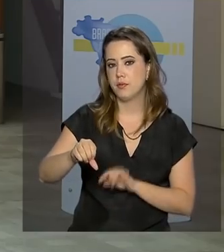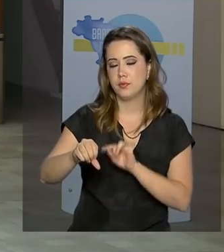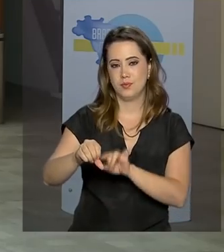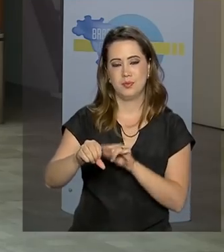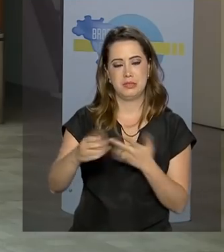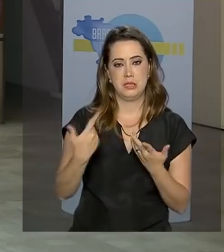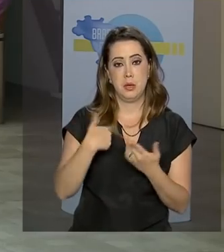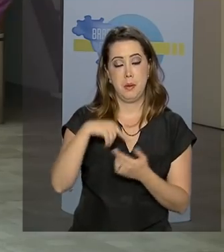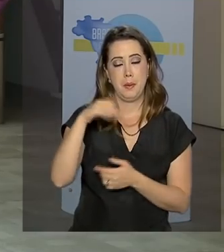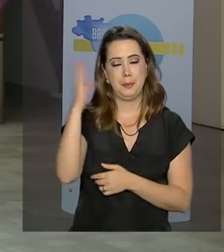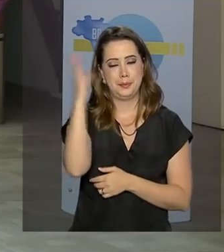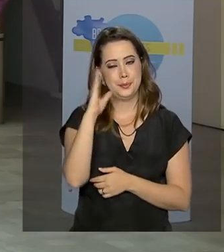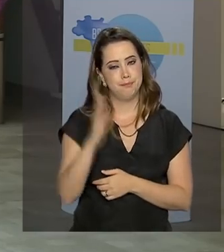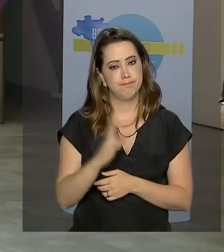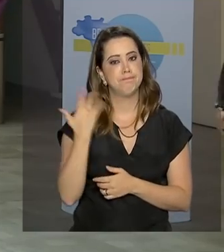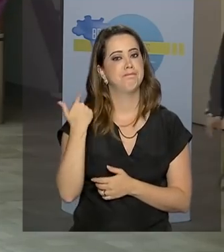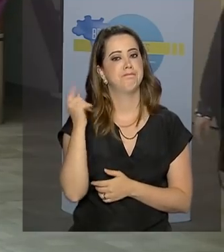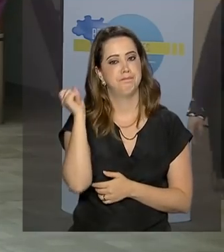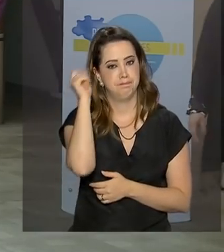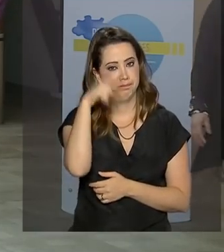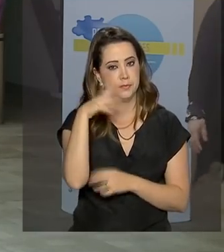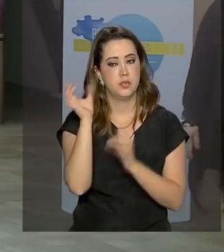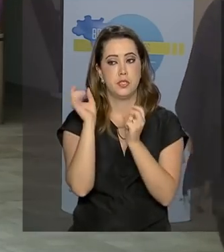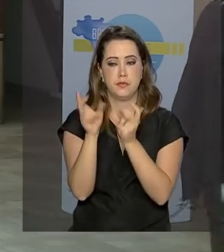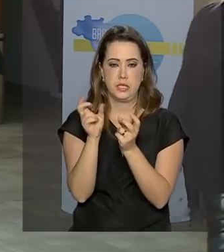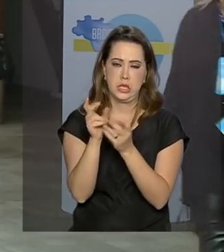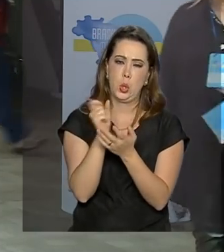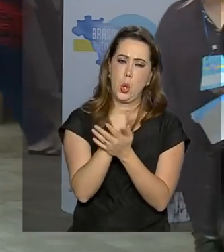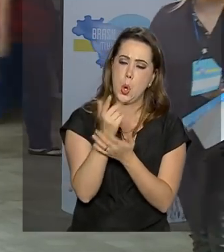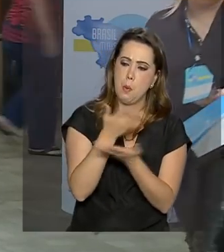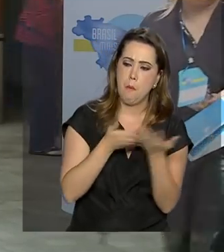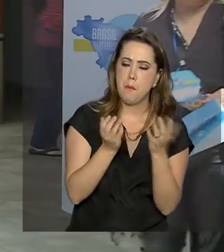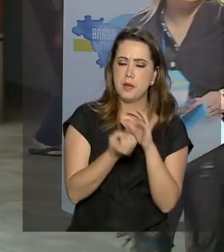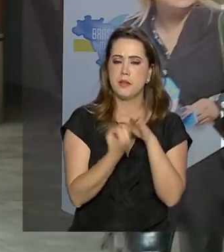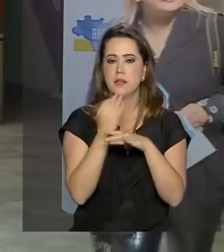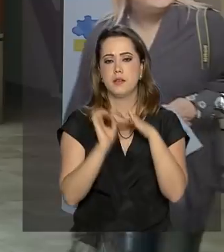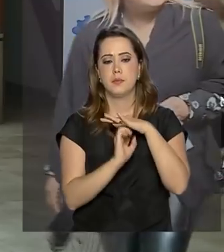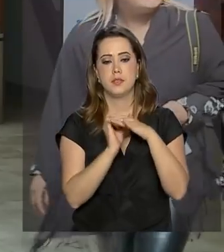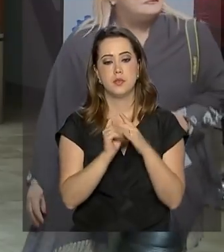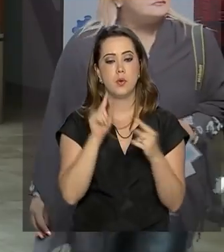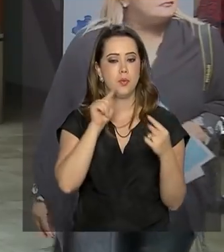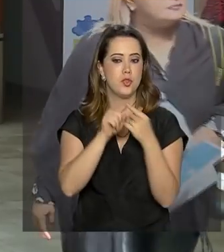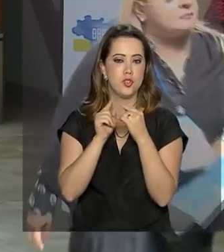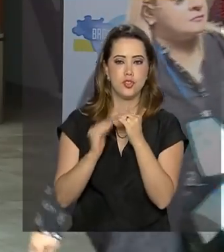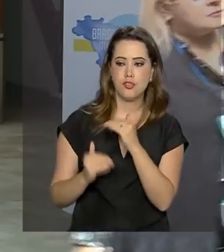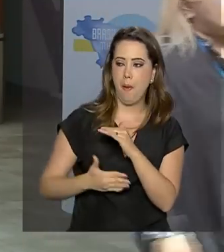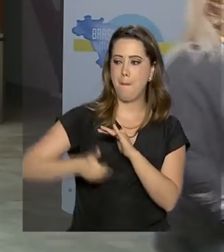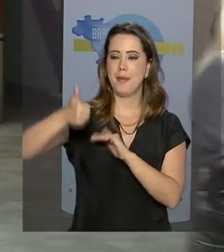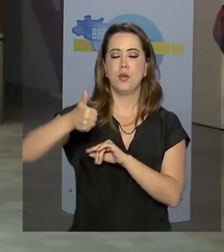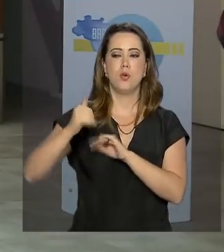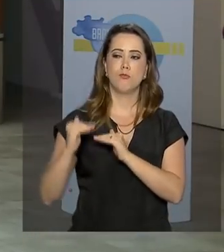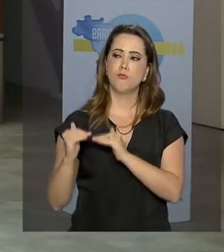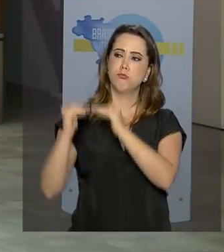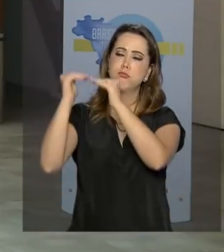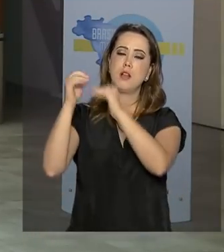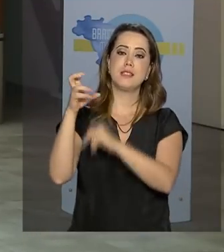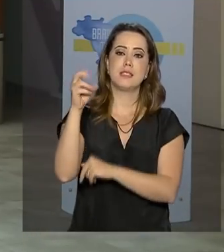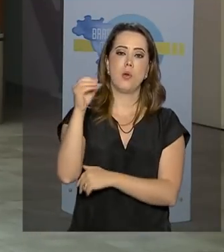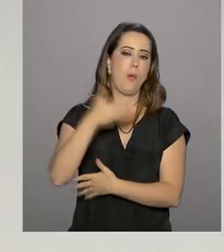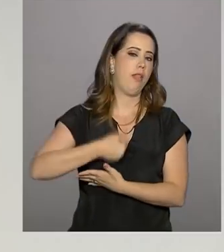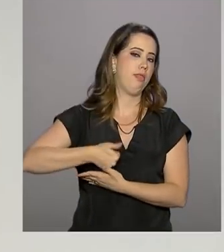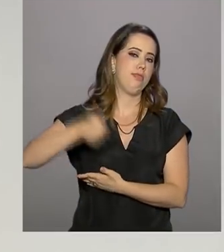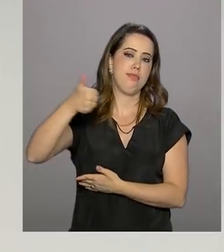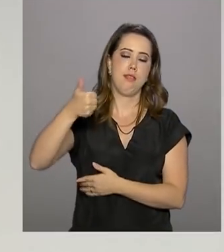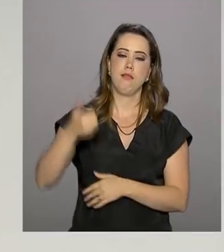negócios. A intenção, nos próximos quatro anos, é fazer com que ele suba na tabela e fique entre os 50 primeiros do